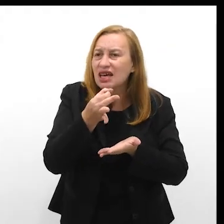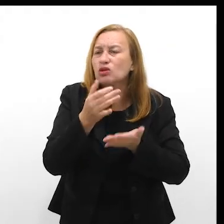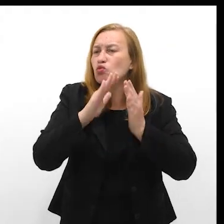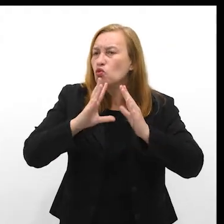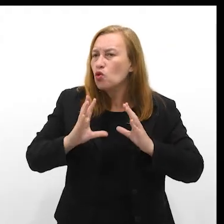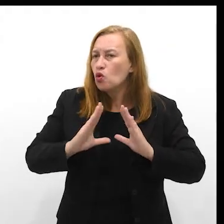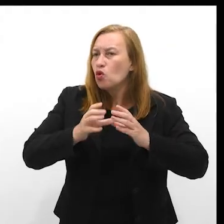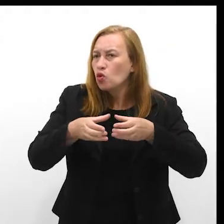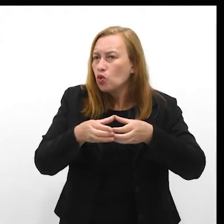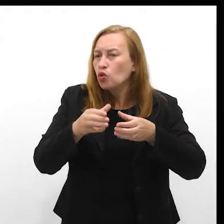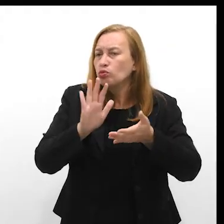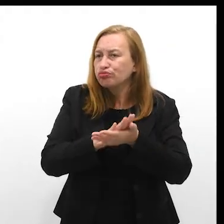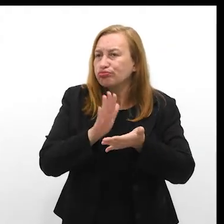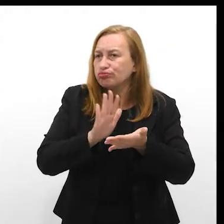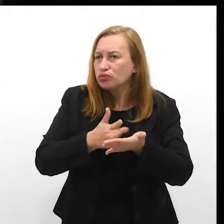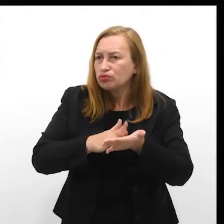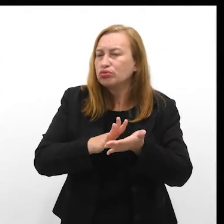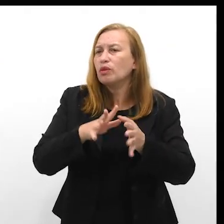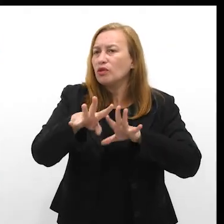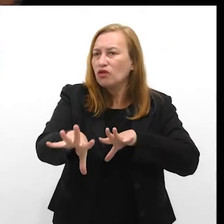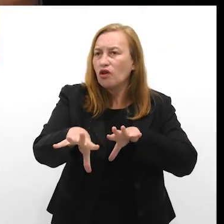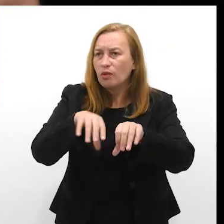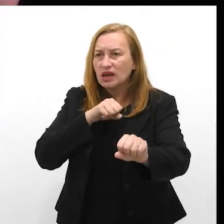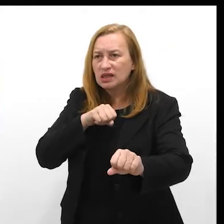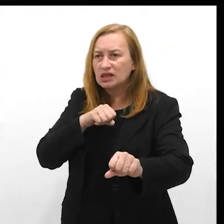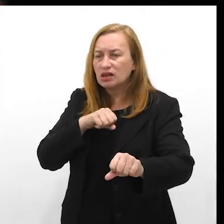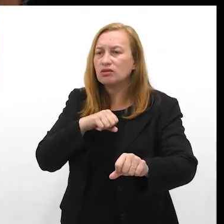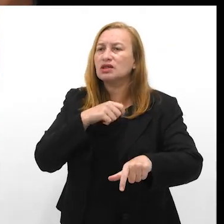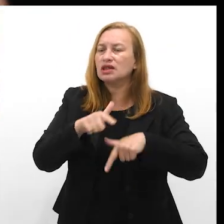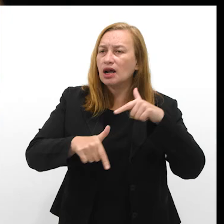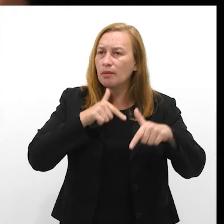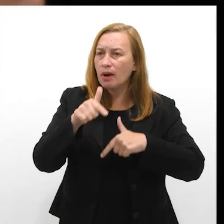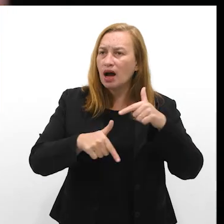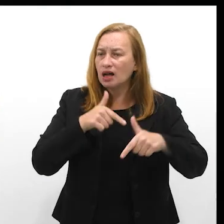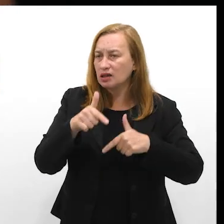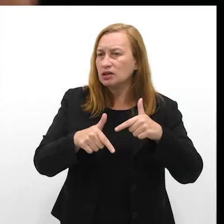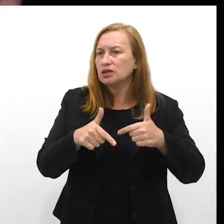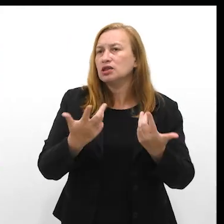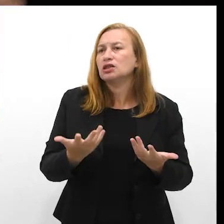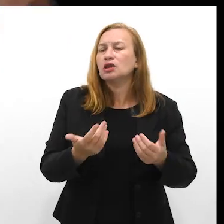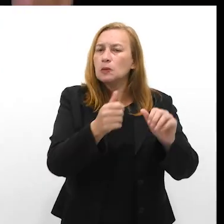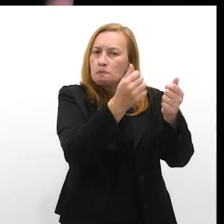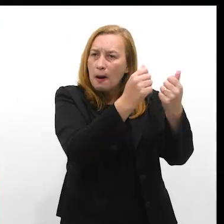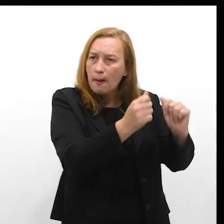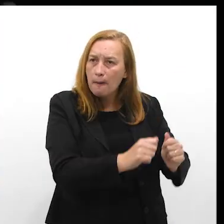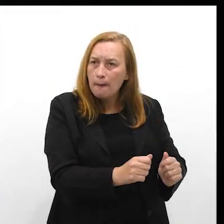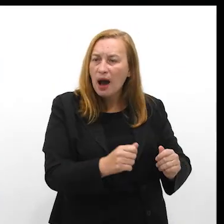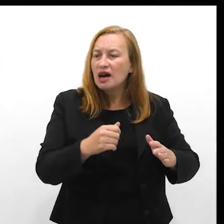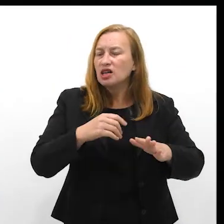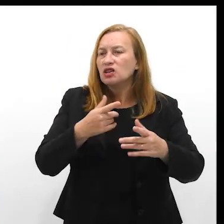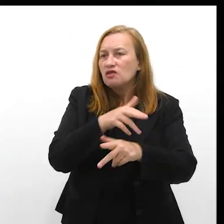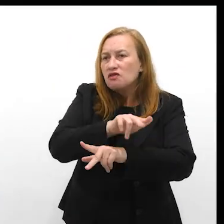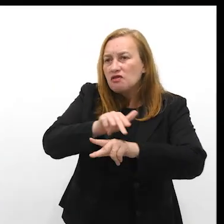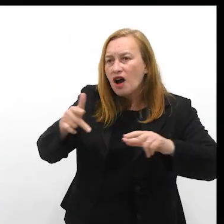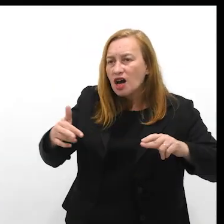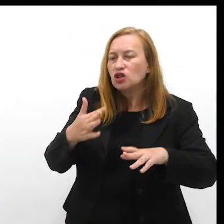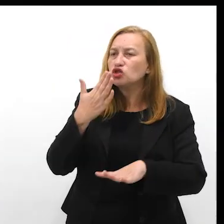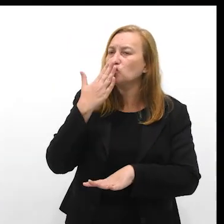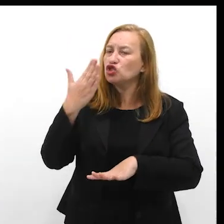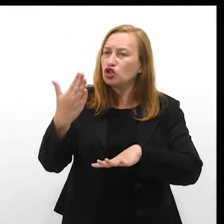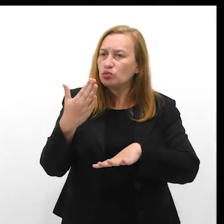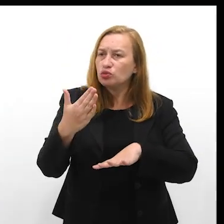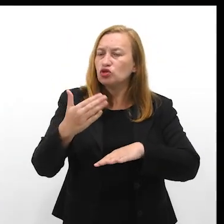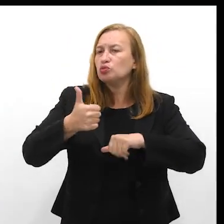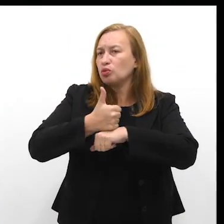coisa efetiva, uma escola de formação de mão de obra para o Carnaval, específica, escultores, aderecistas, pintores